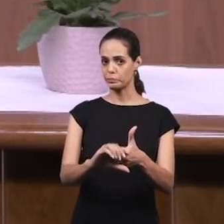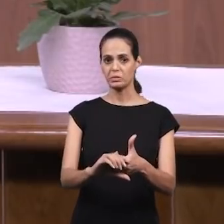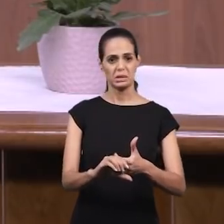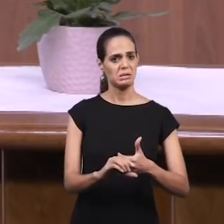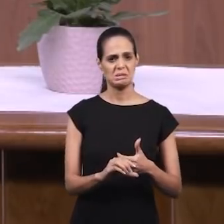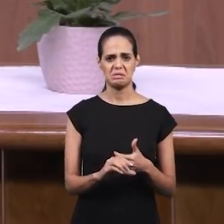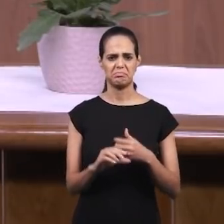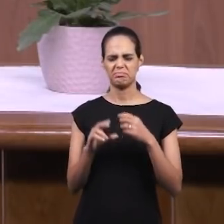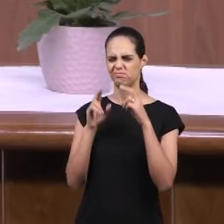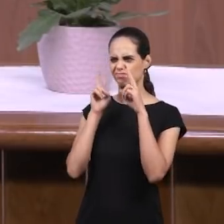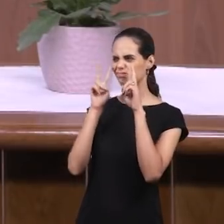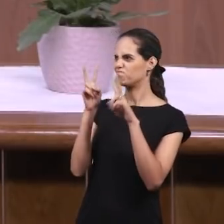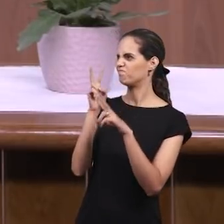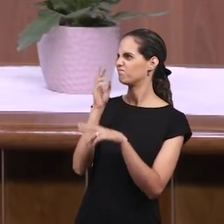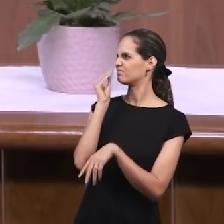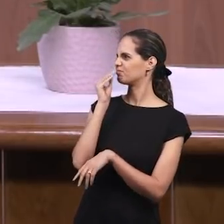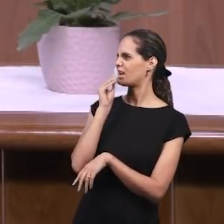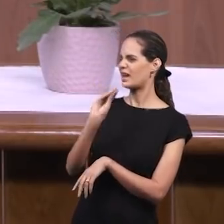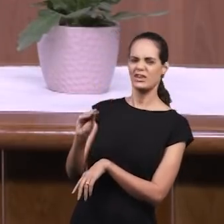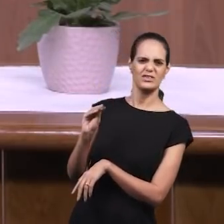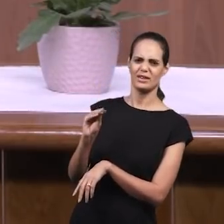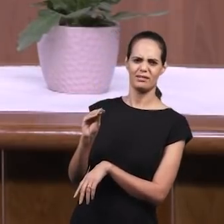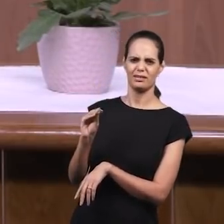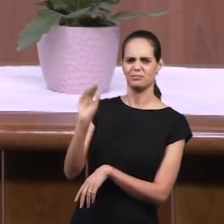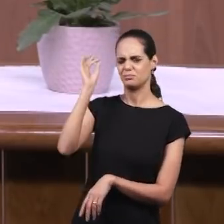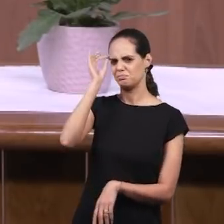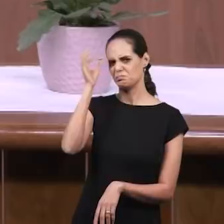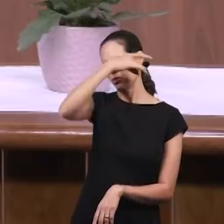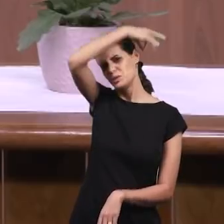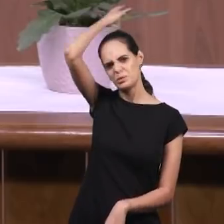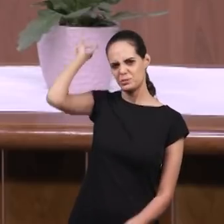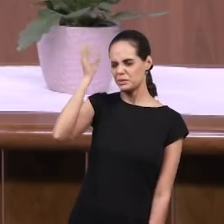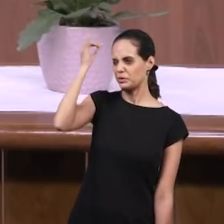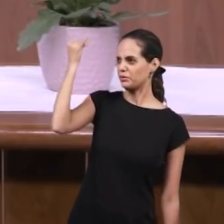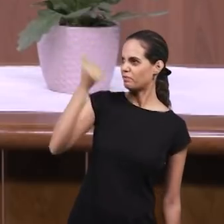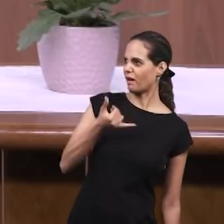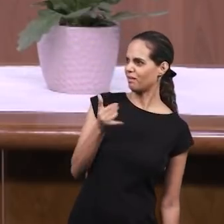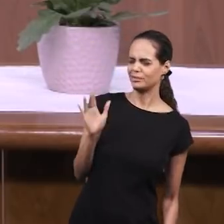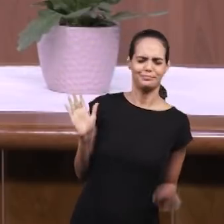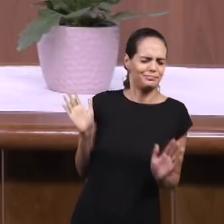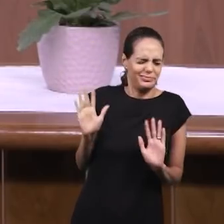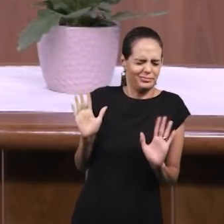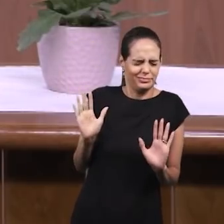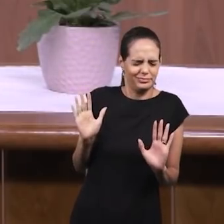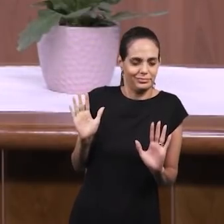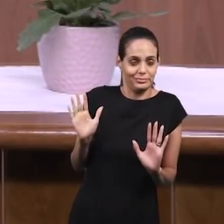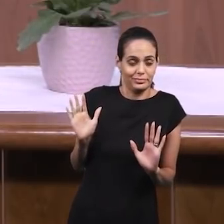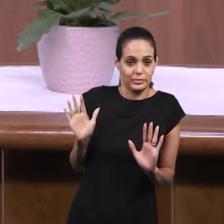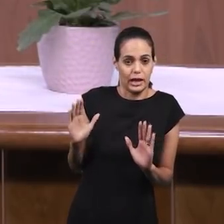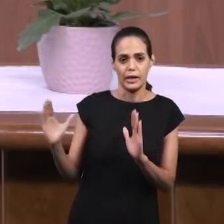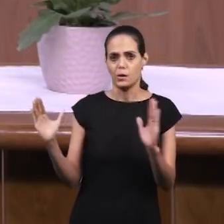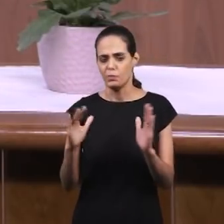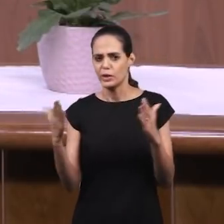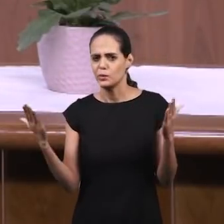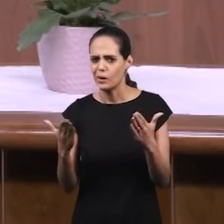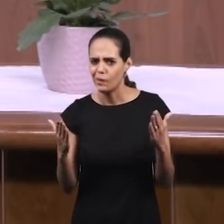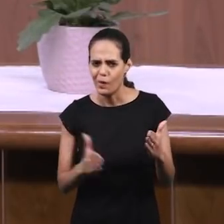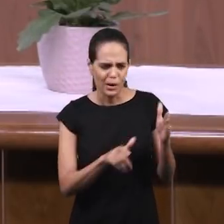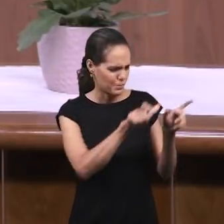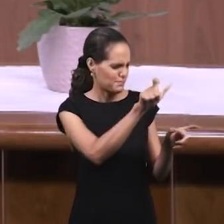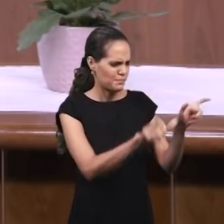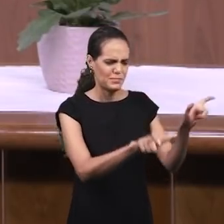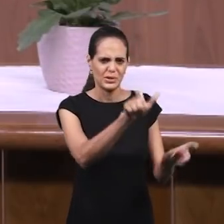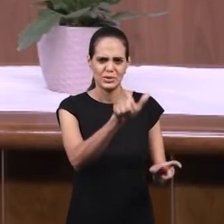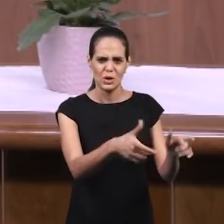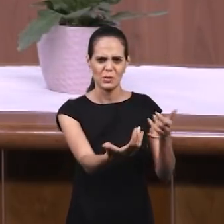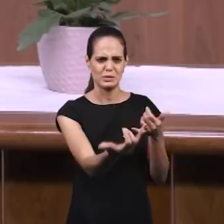tem ouvidos para ouvir o que o Espírito Santo diz. E o momento é um momento de muitas vozes,